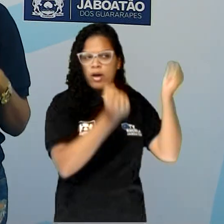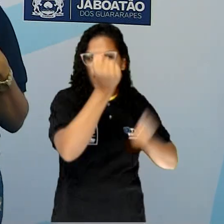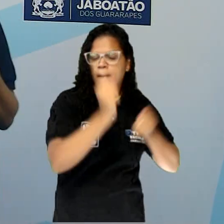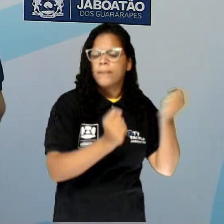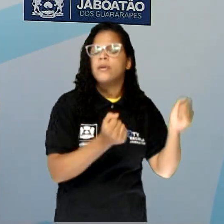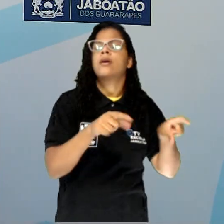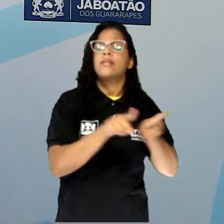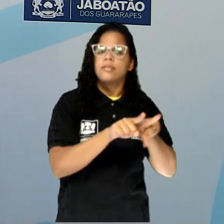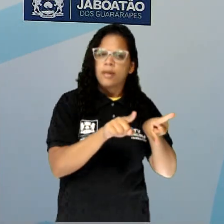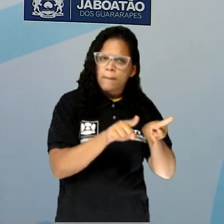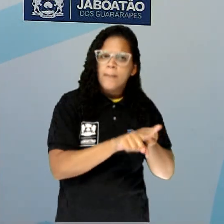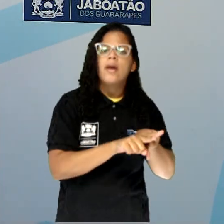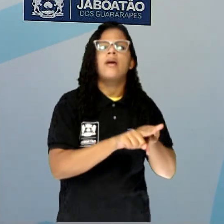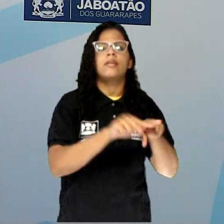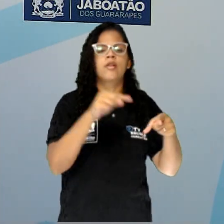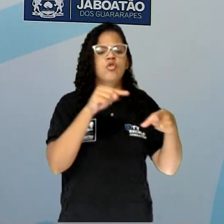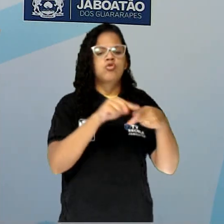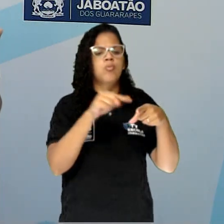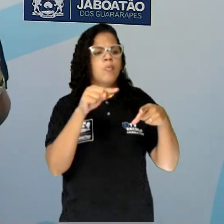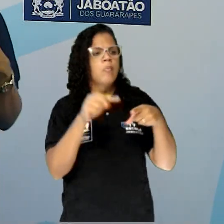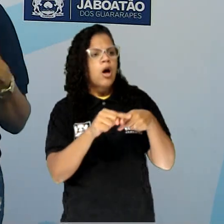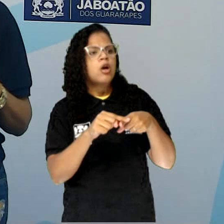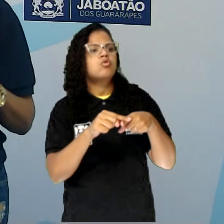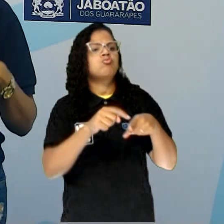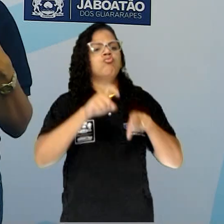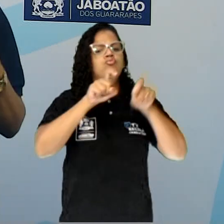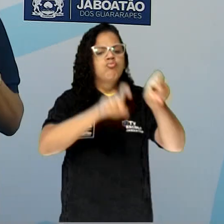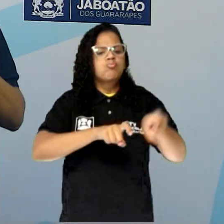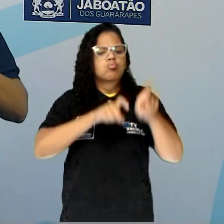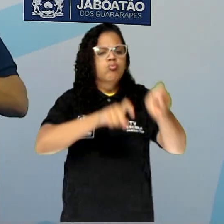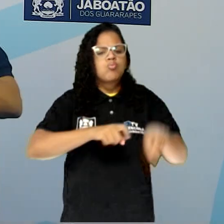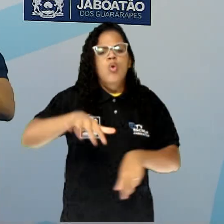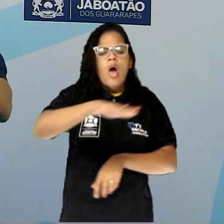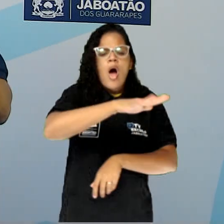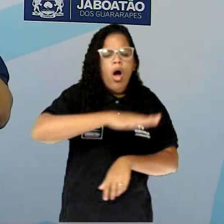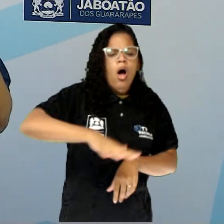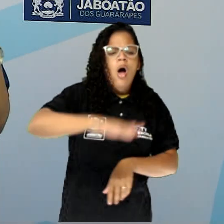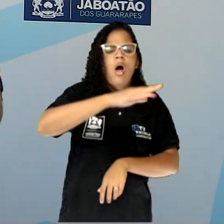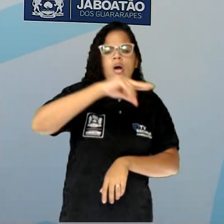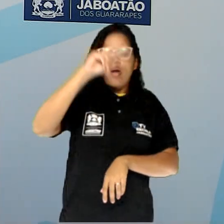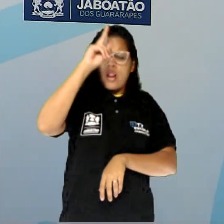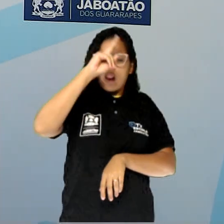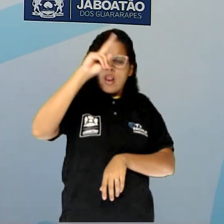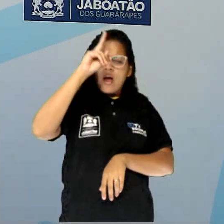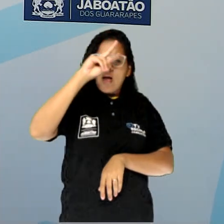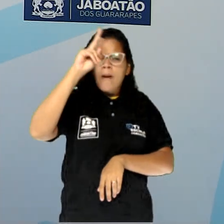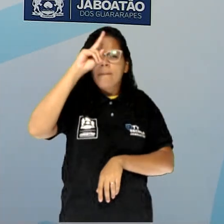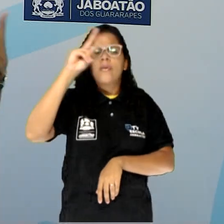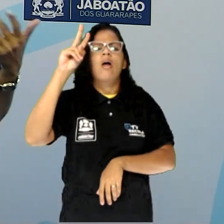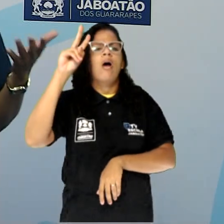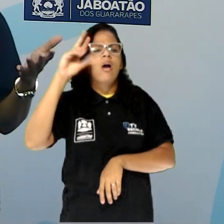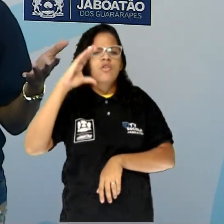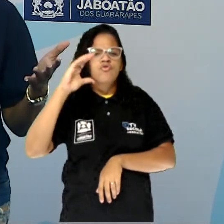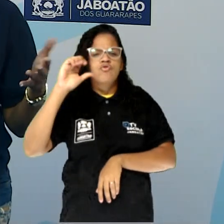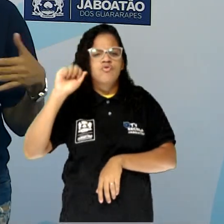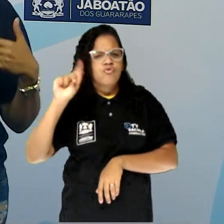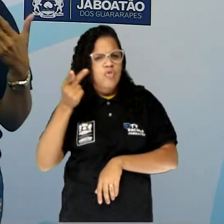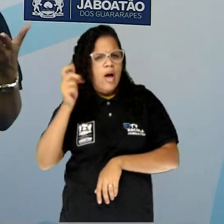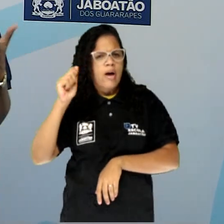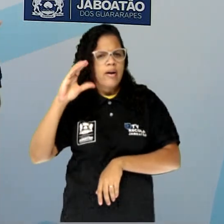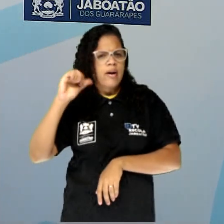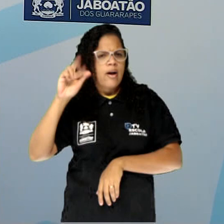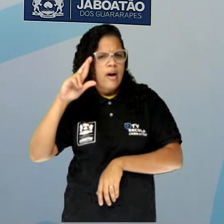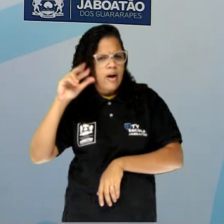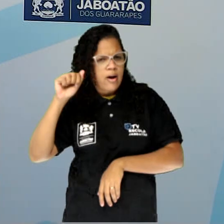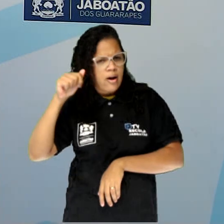tem também o que a gente pode chamar daqueles bairros rurais, né? Que lembram muito ainda assim aquele aspecto de chácara, de sítio, não